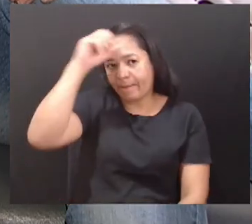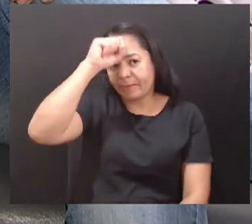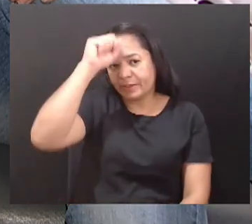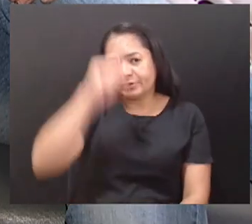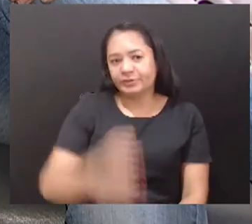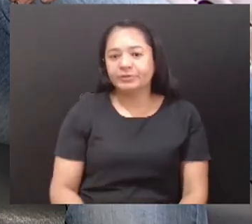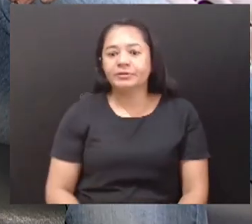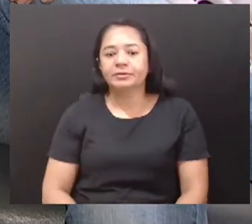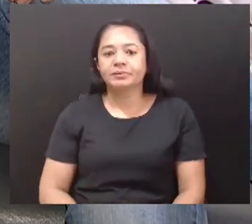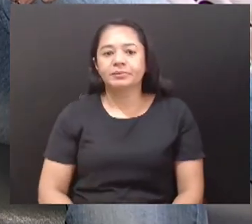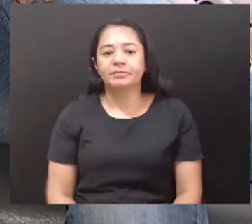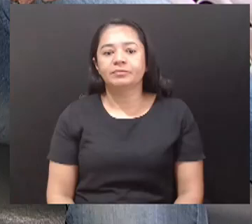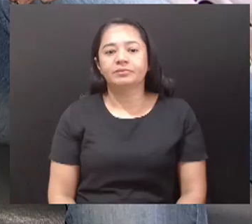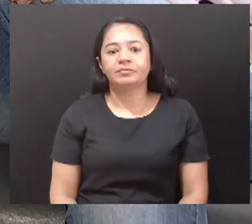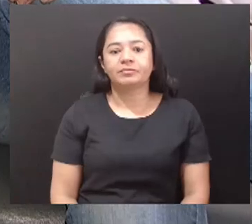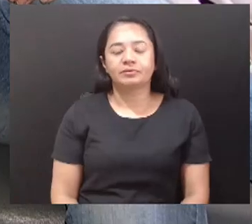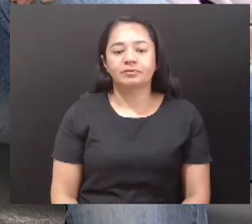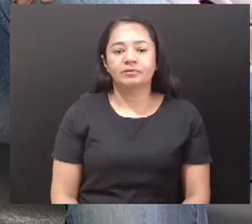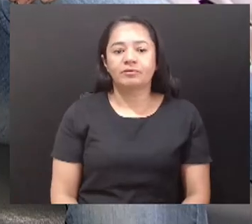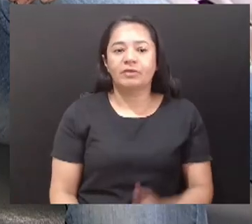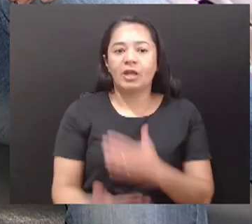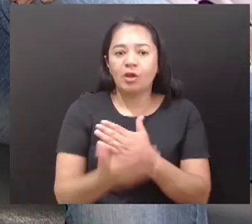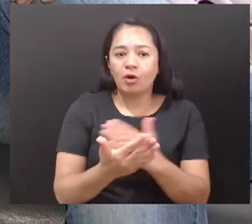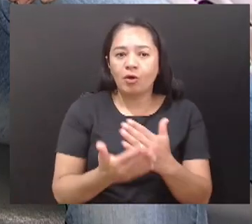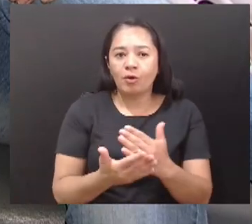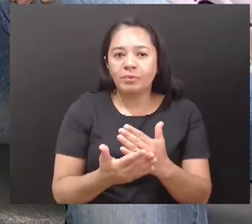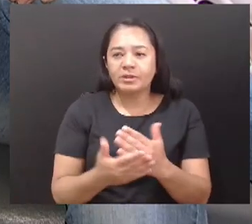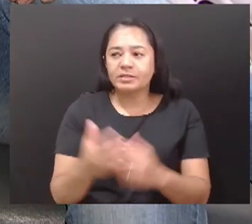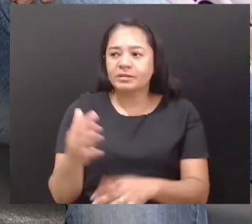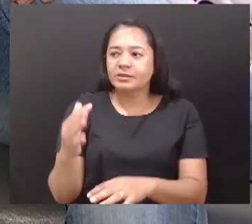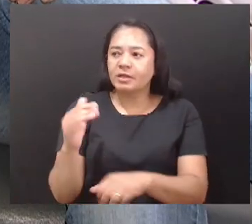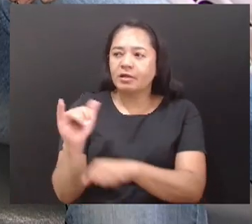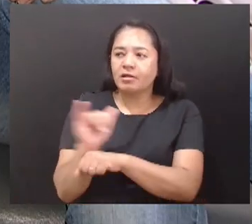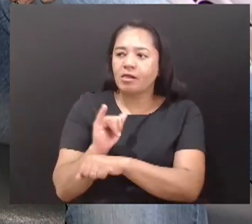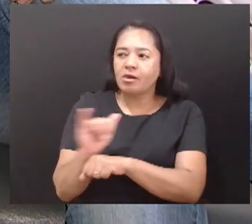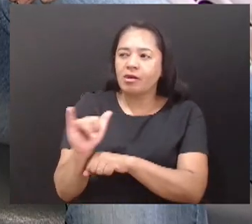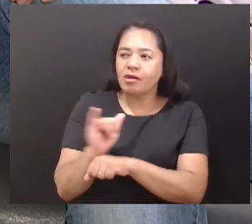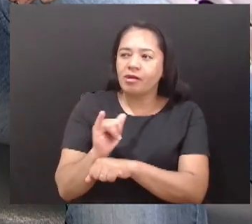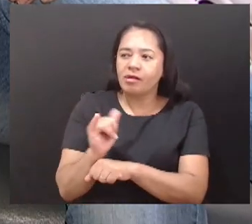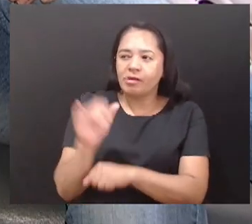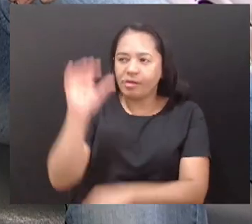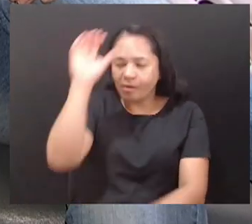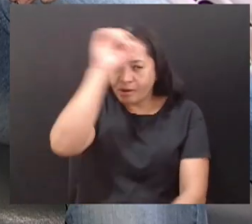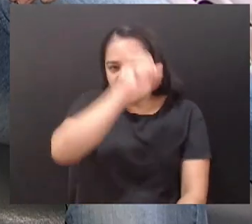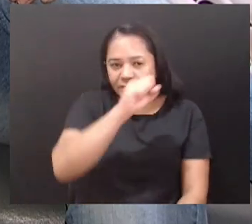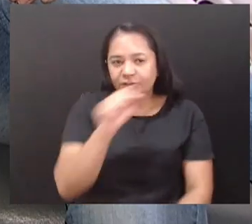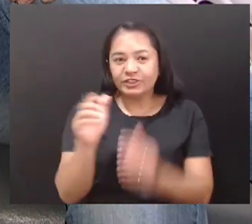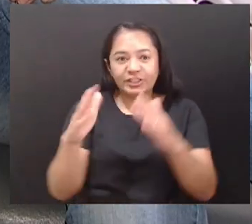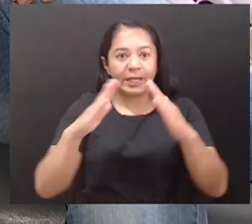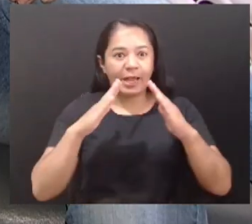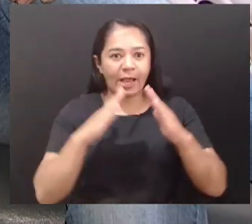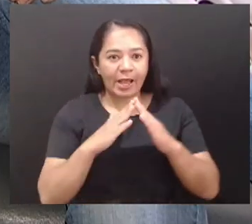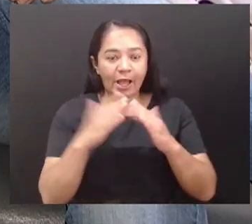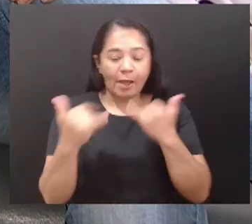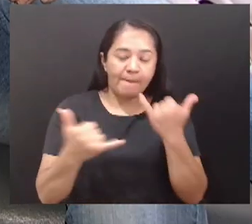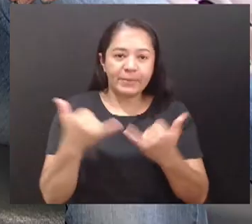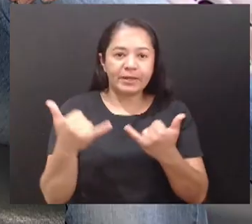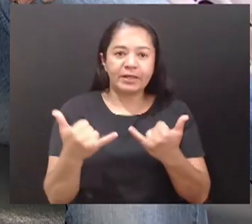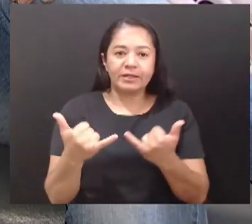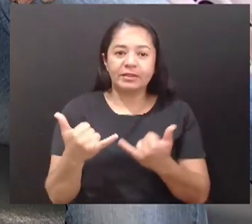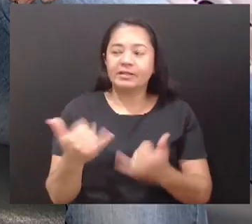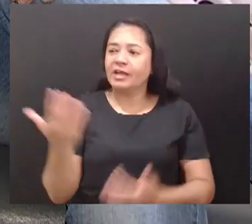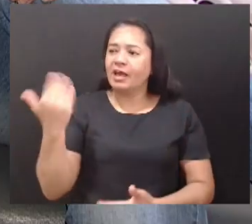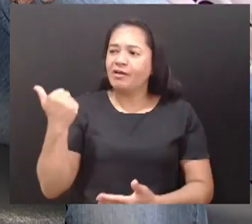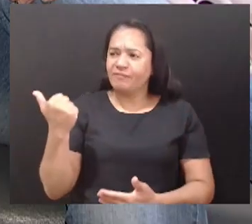a adquirir essa técnica. Sim. Aonde que eu cheguei em casa uma vez numa brincadeira, falei pro meu primo, ó, vamos fazer o